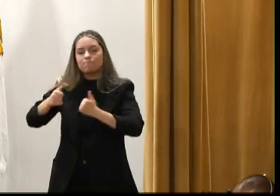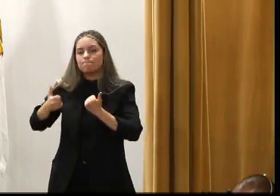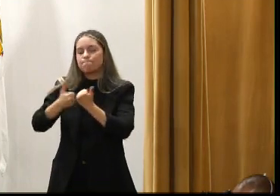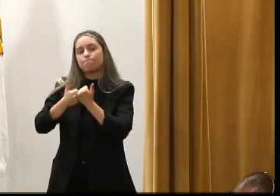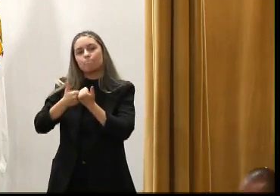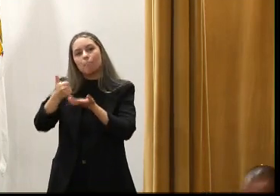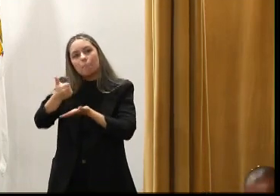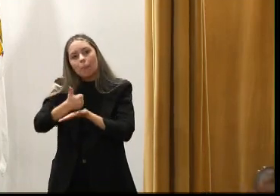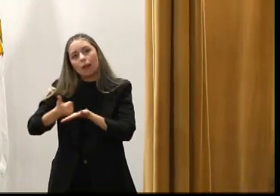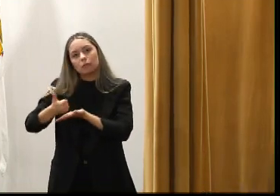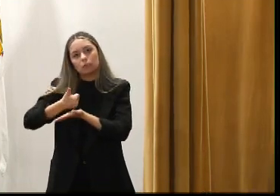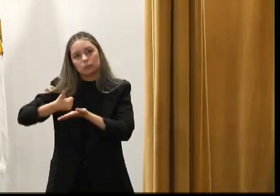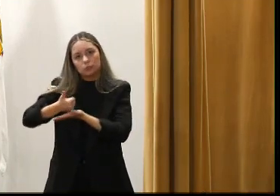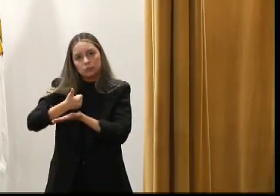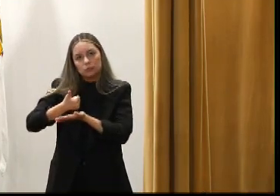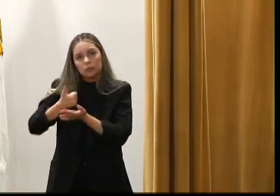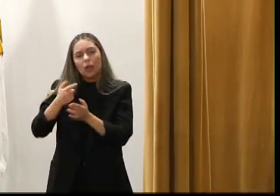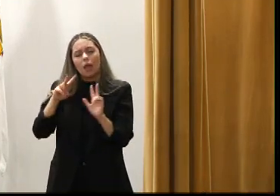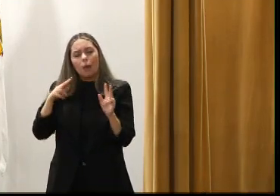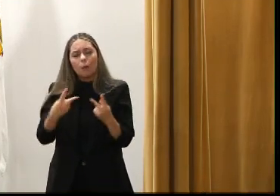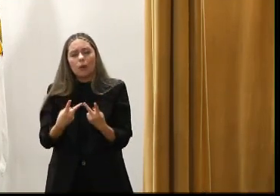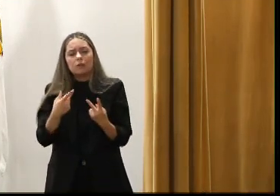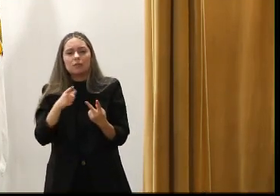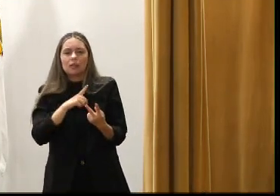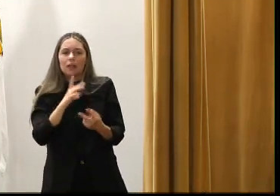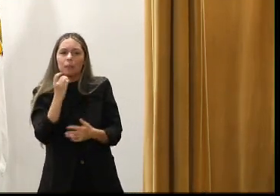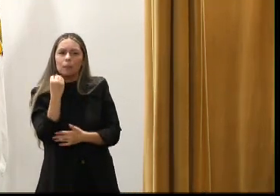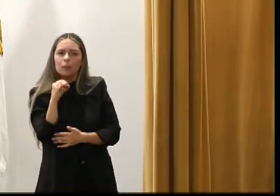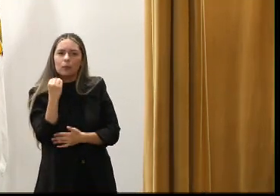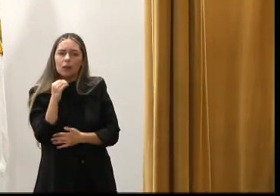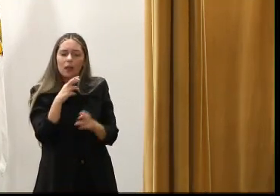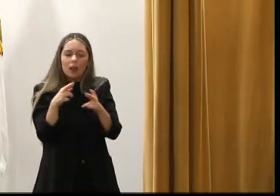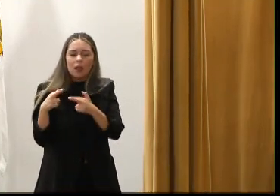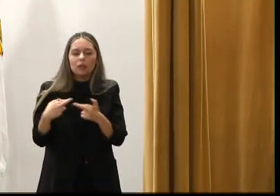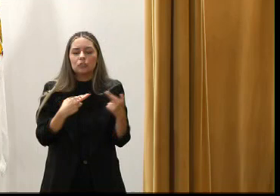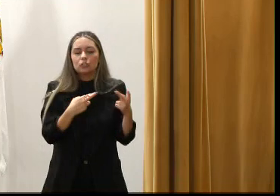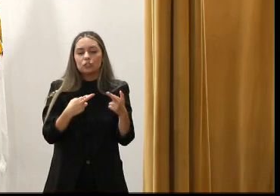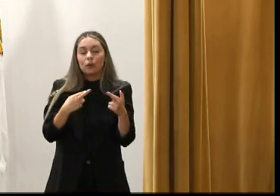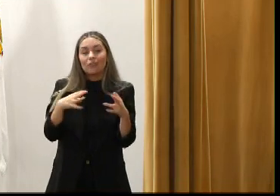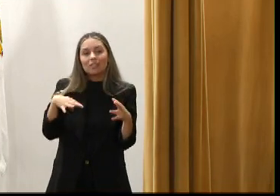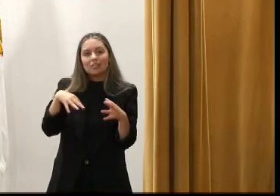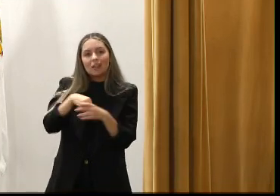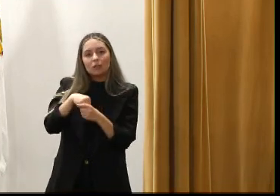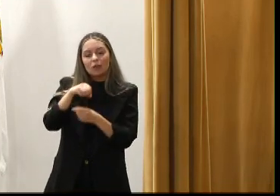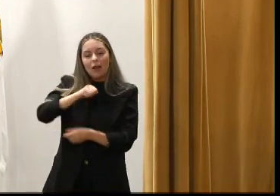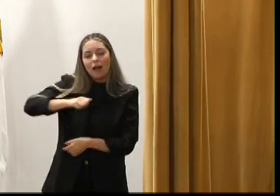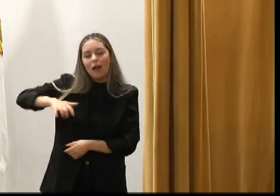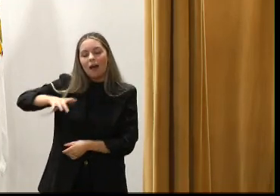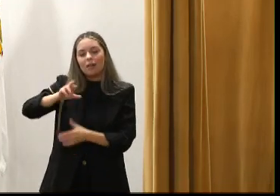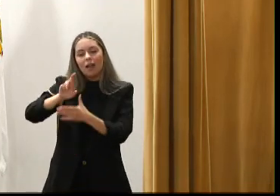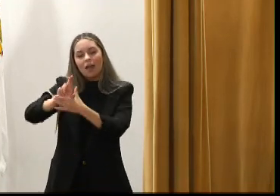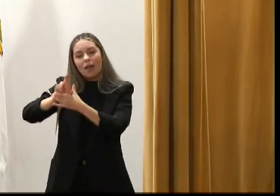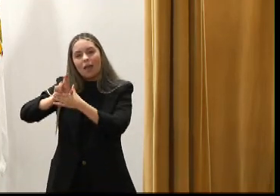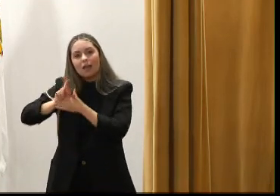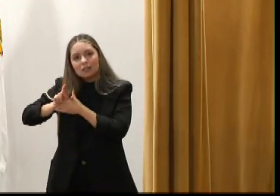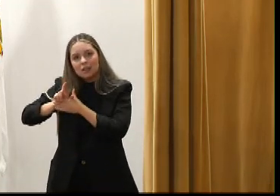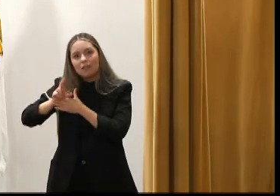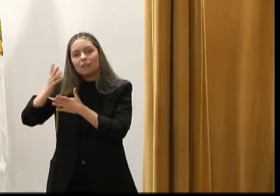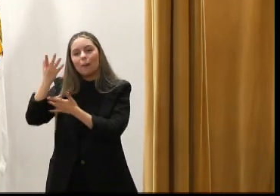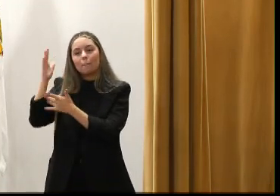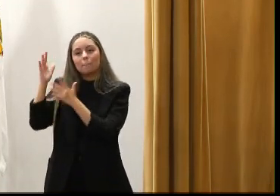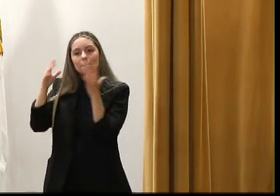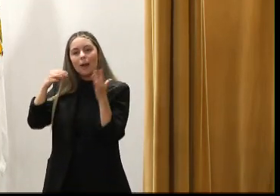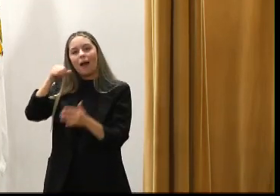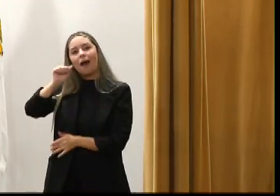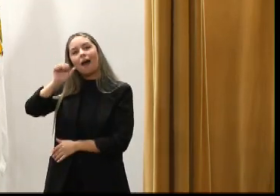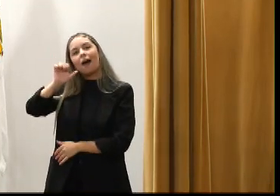tudo. Tá? Reconhecer que Porto Alegre, sua região, está numa área da reserva da biosfera da Mata Atlântica. Vejam